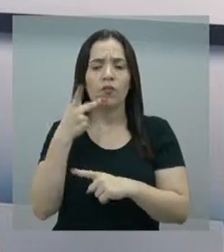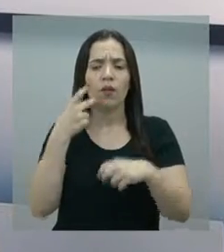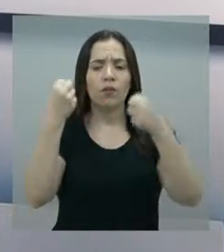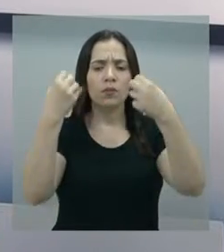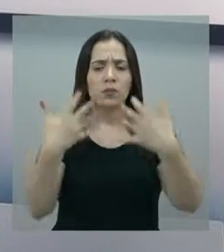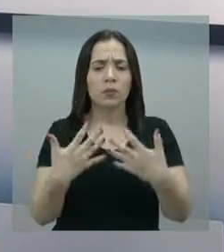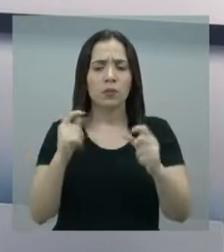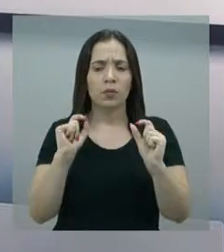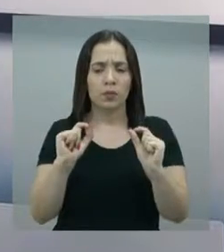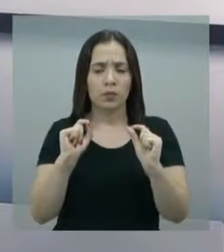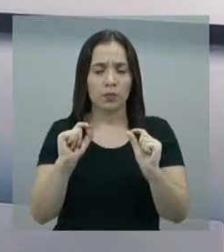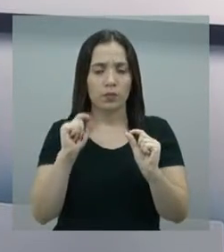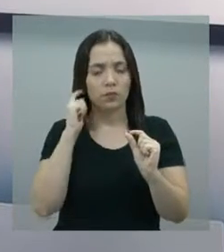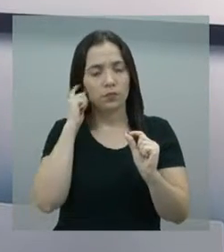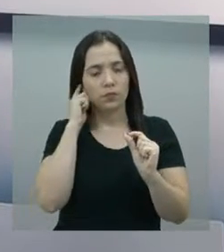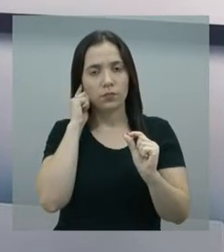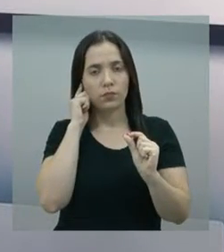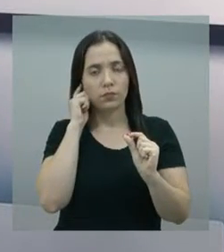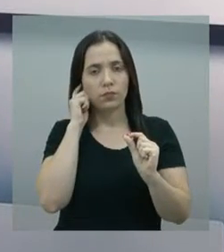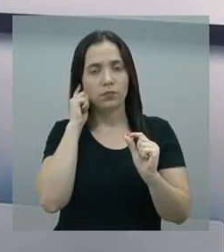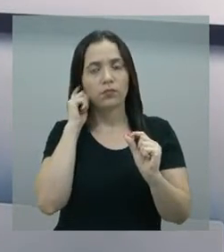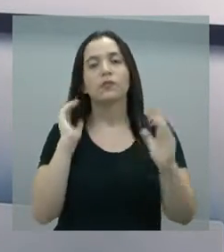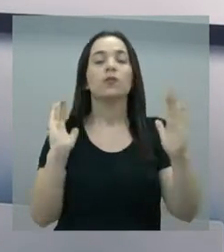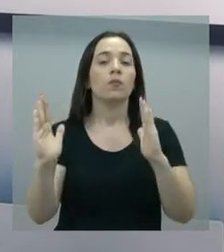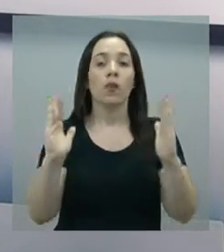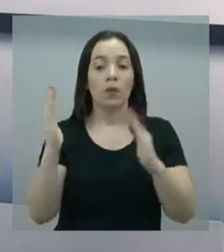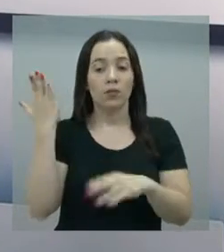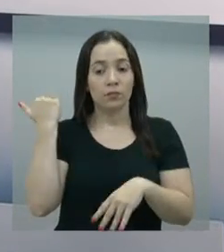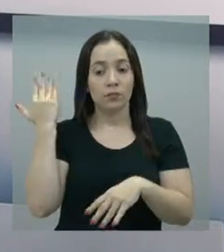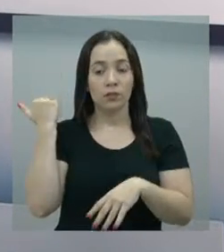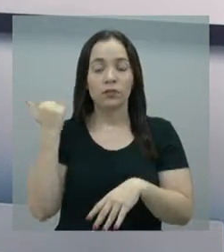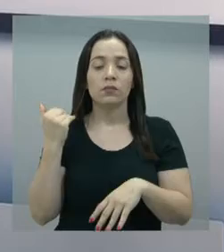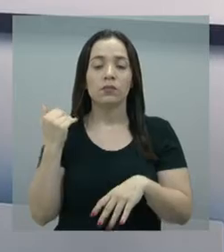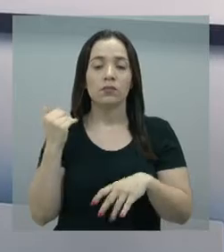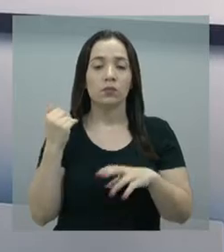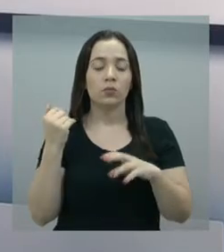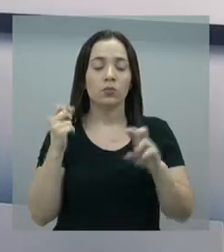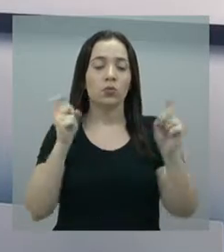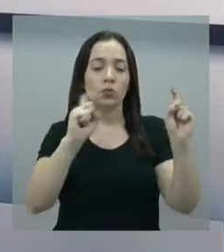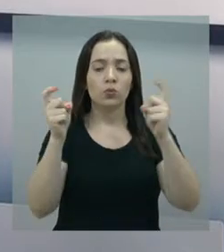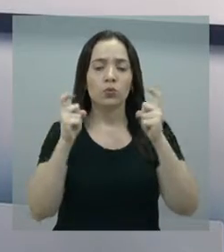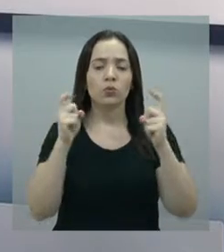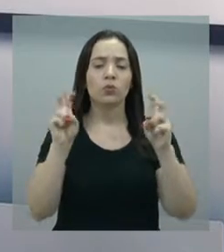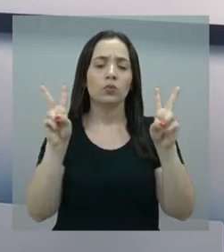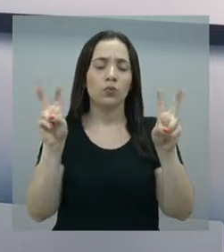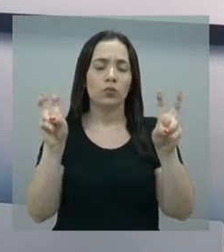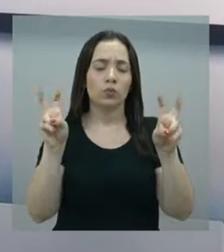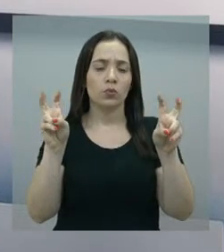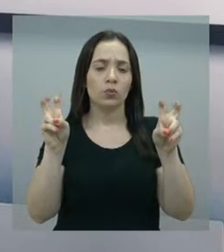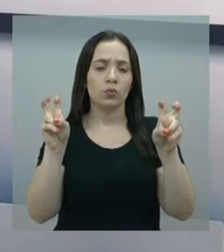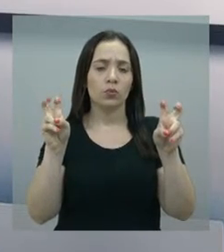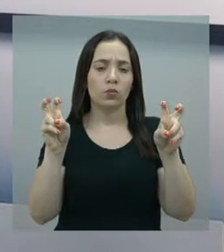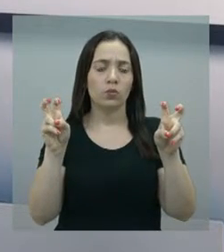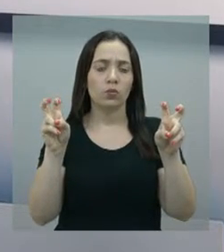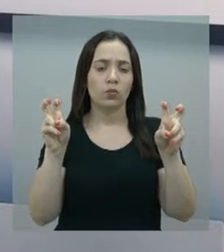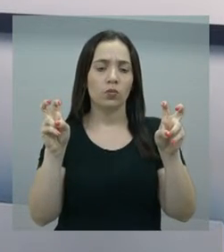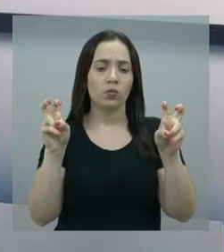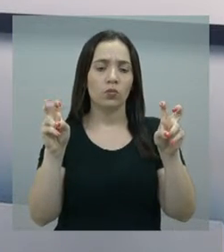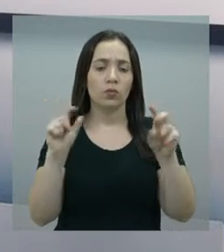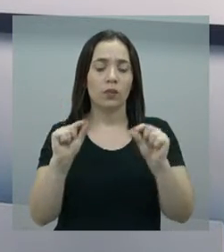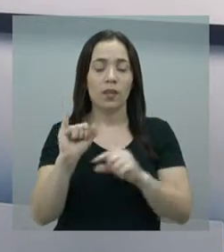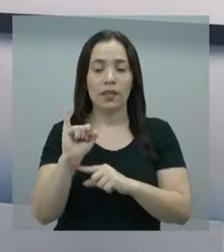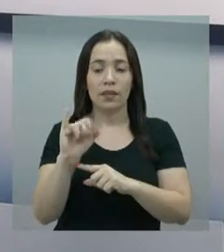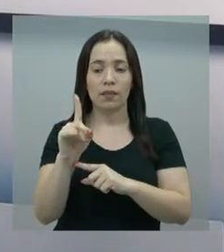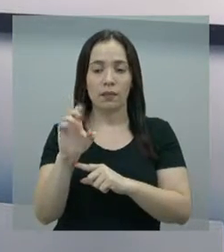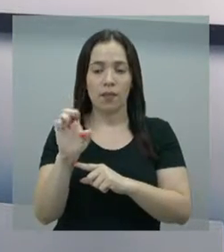ar, no bloco passado, uma discussão no ar, eu deixei uma discussão no ar em relação ao